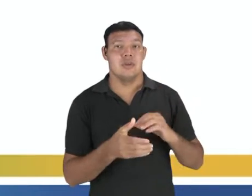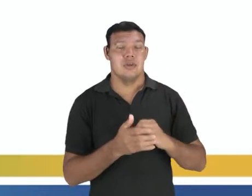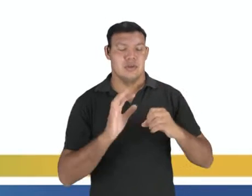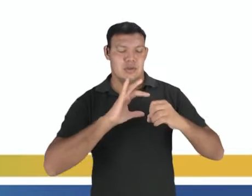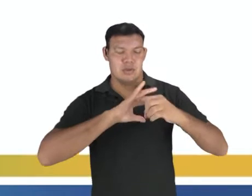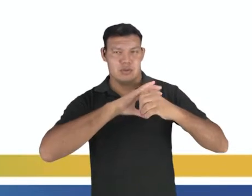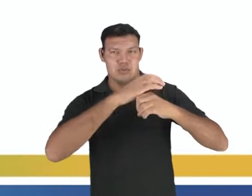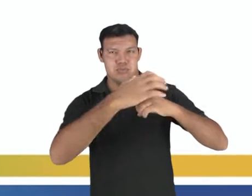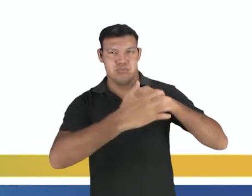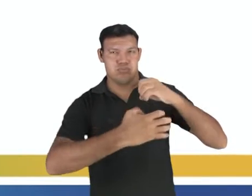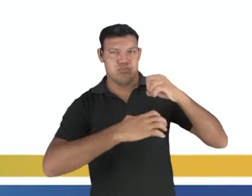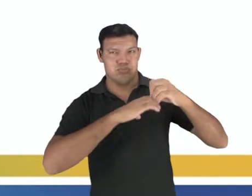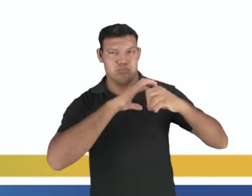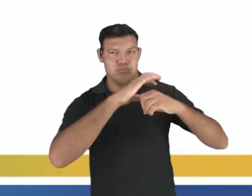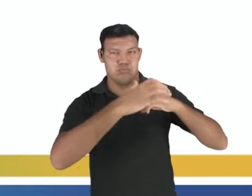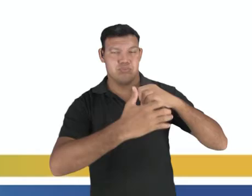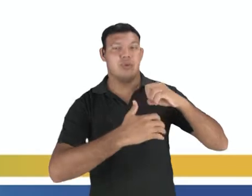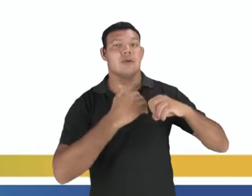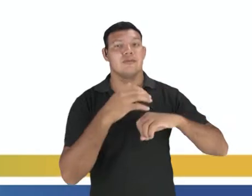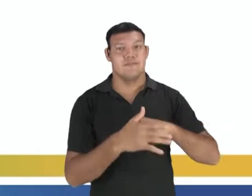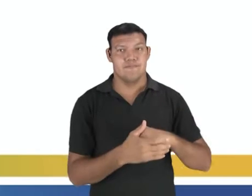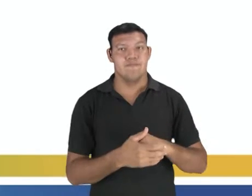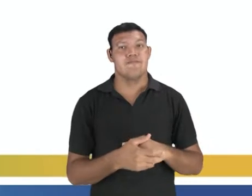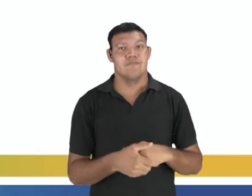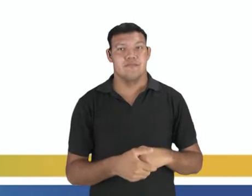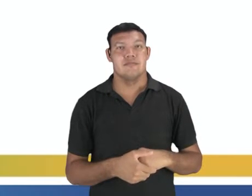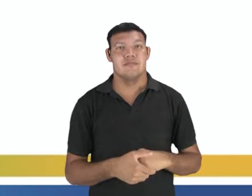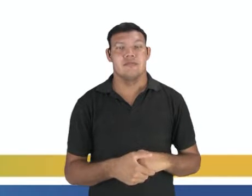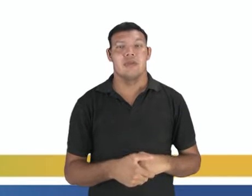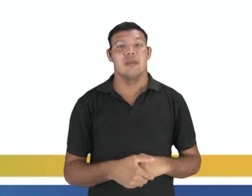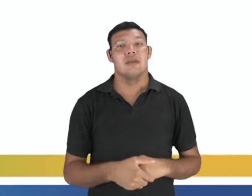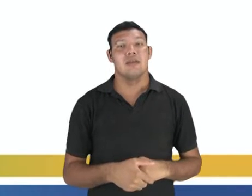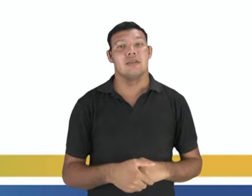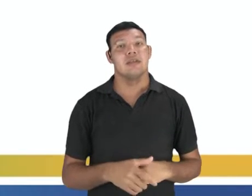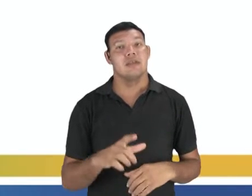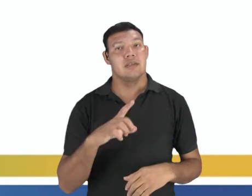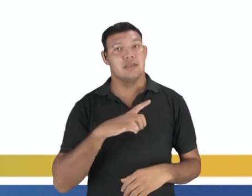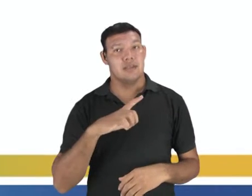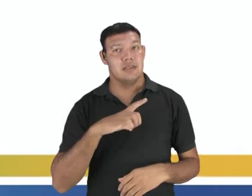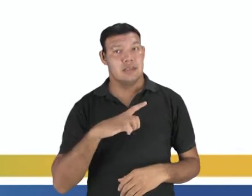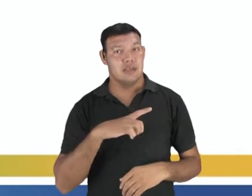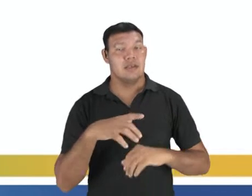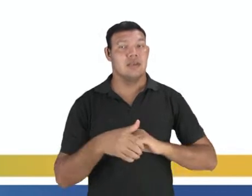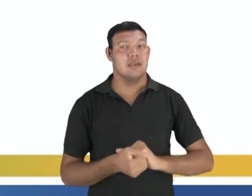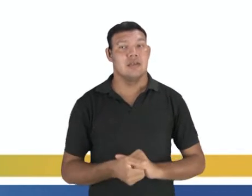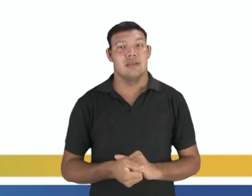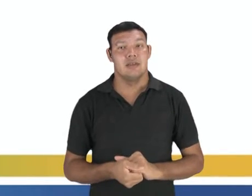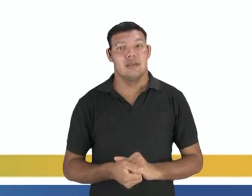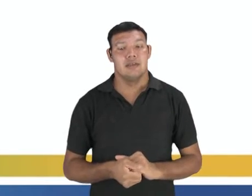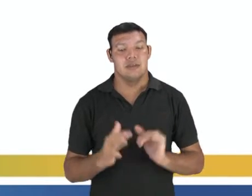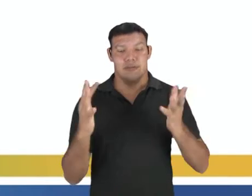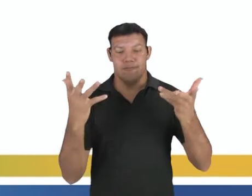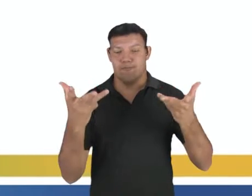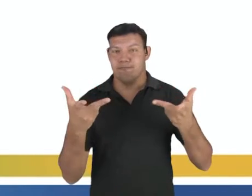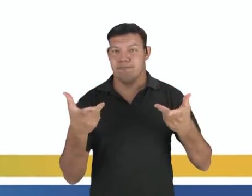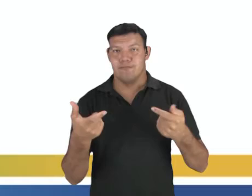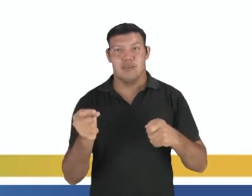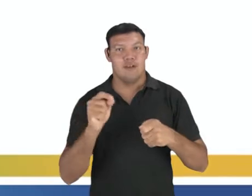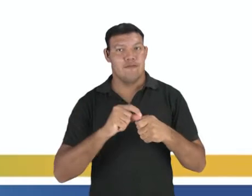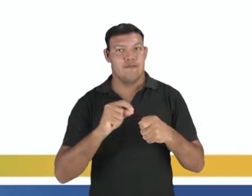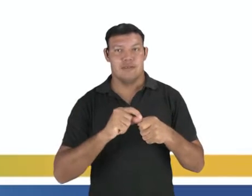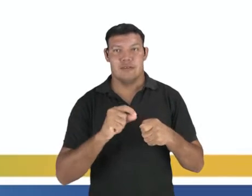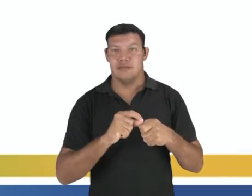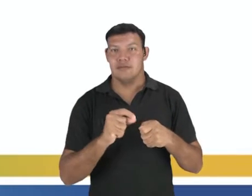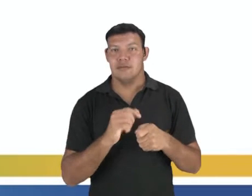membranosas diversas, são seres heterótrofos, que são aqueles que não têm a capacidade de produzir o